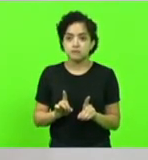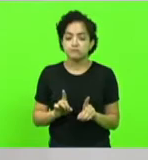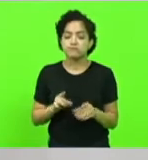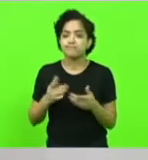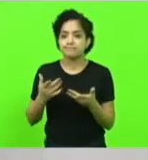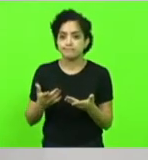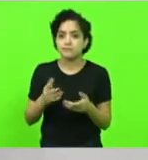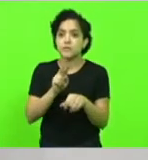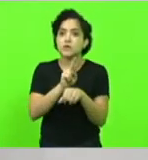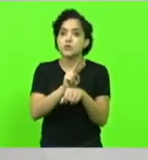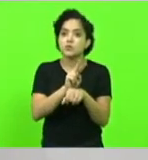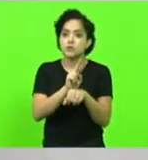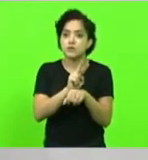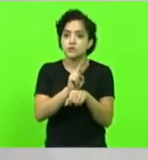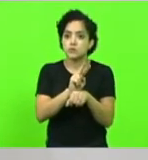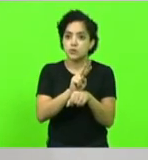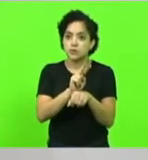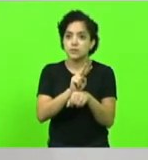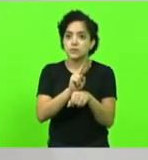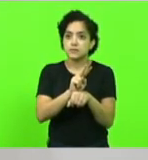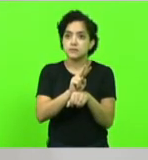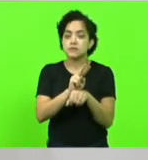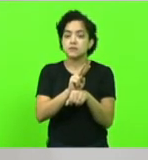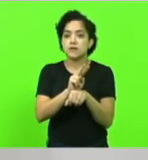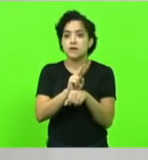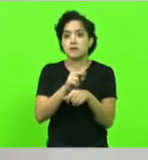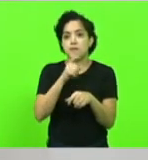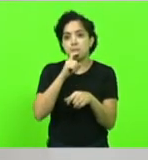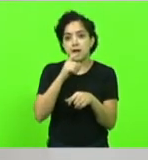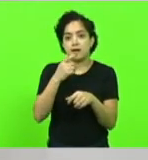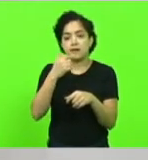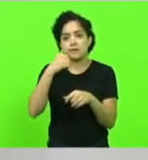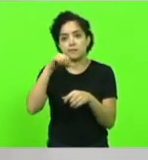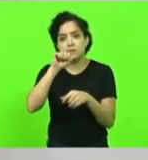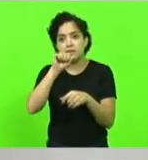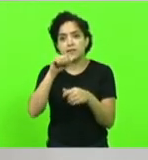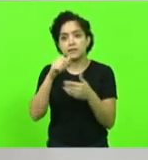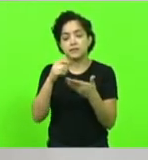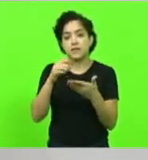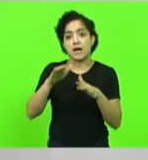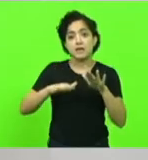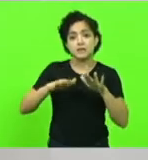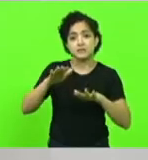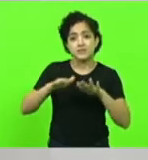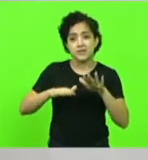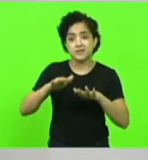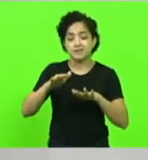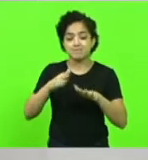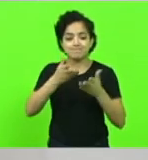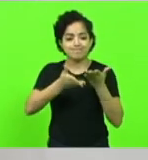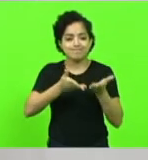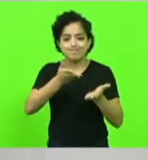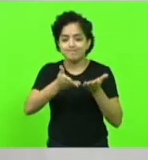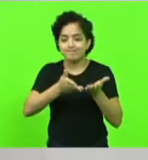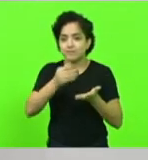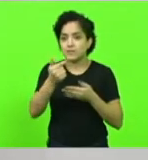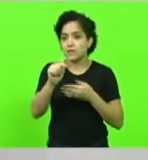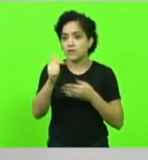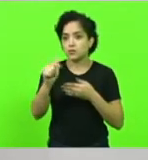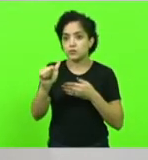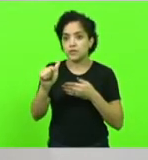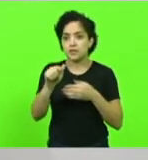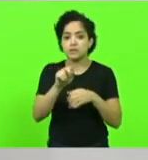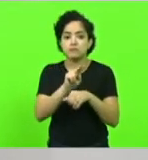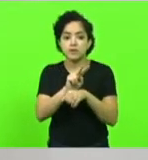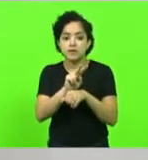cuidadores paternos e maternos. Em muitos casos, essas pessoas ficam sem assistência. E aí discutimos